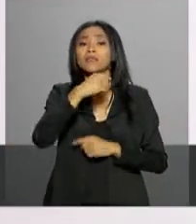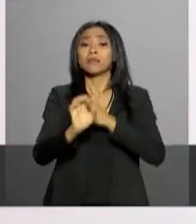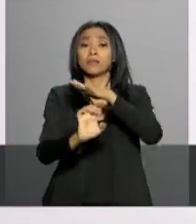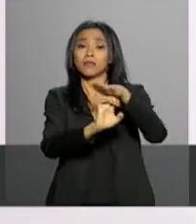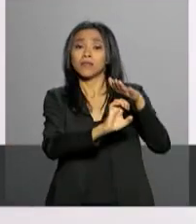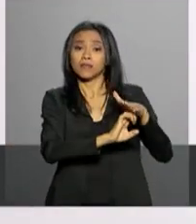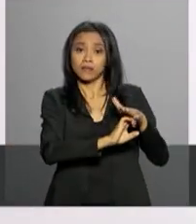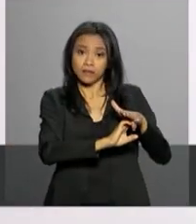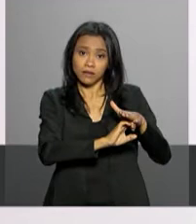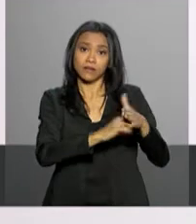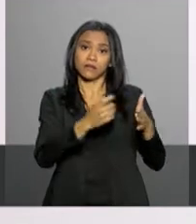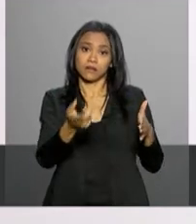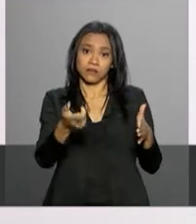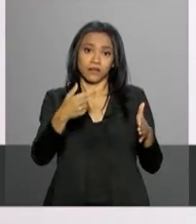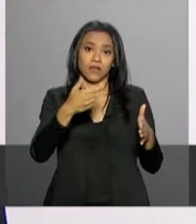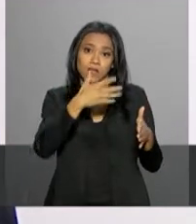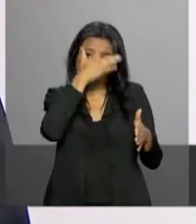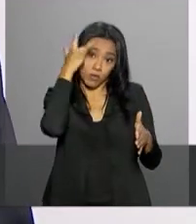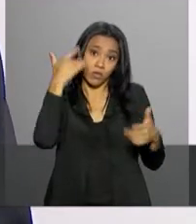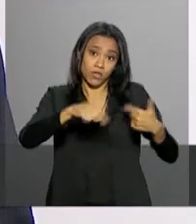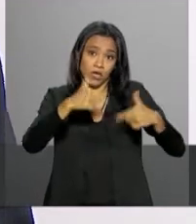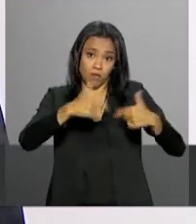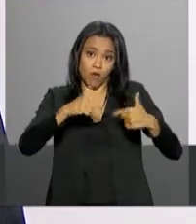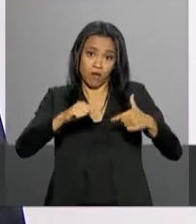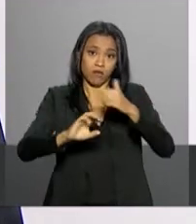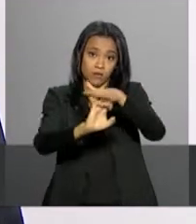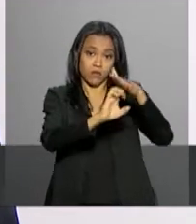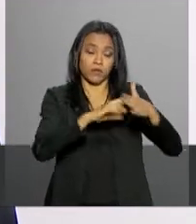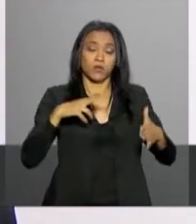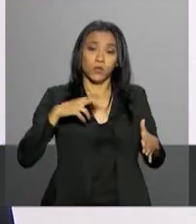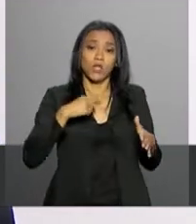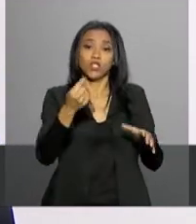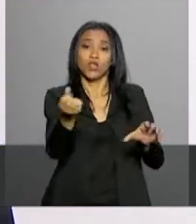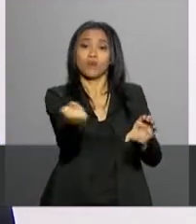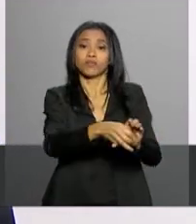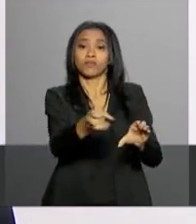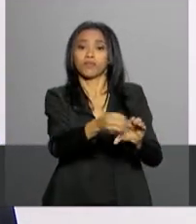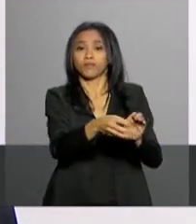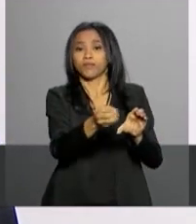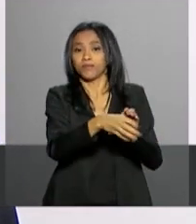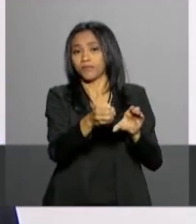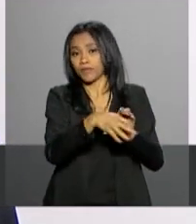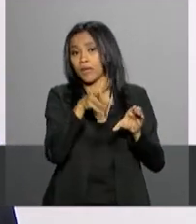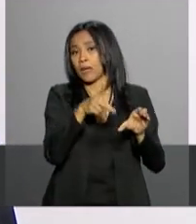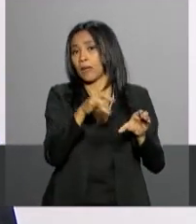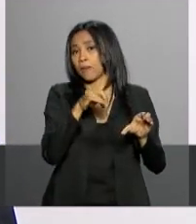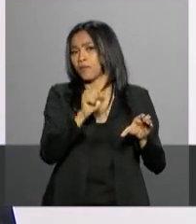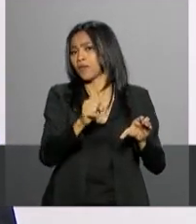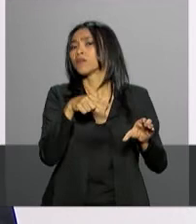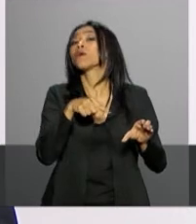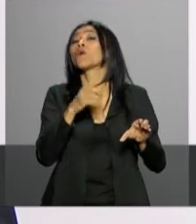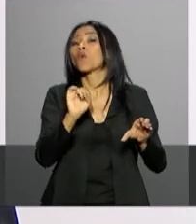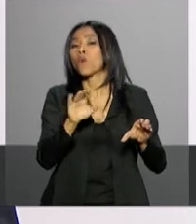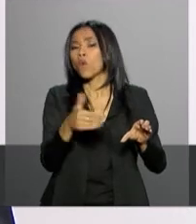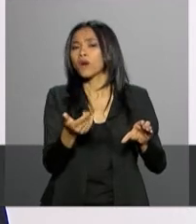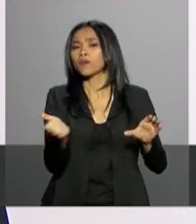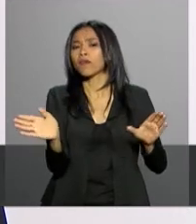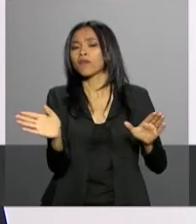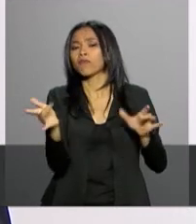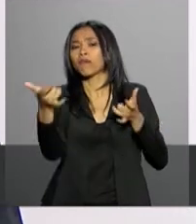é tinha e o pasep dos funcionários públicos o senhor sabe há quanto tempo essas contas estavam por assim dizer